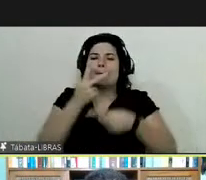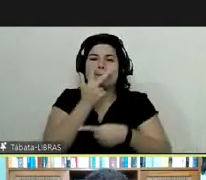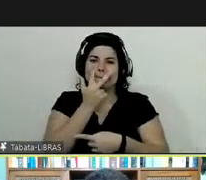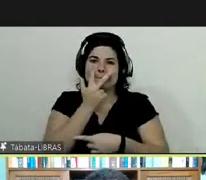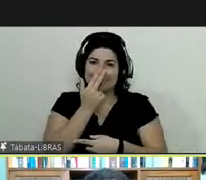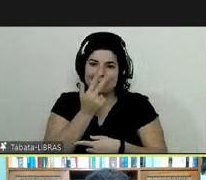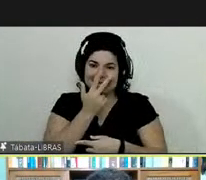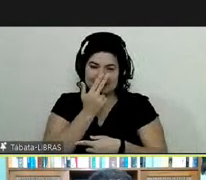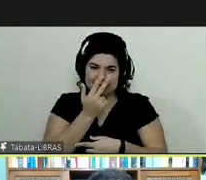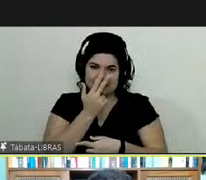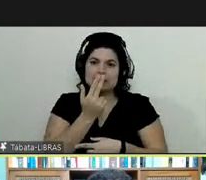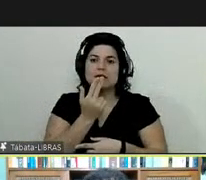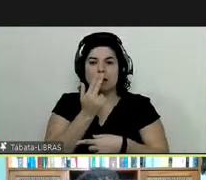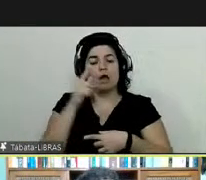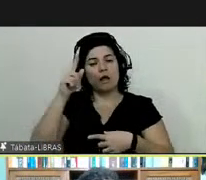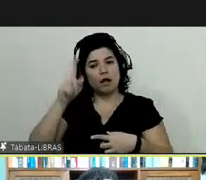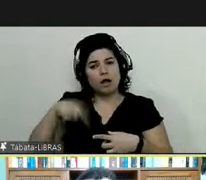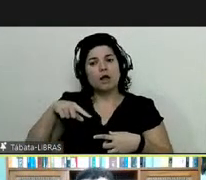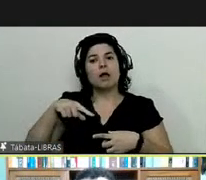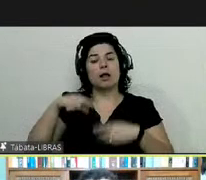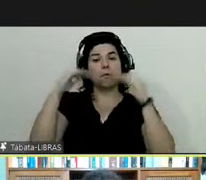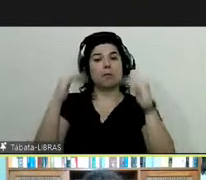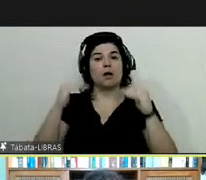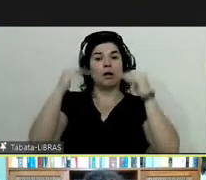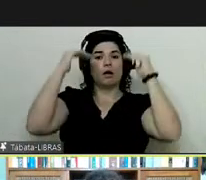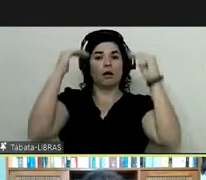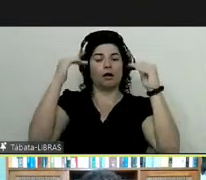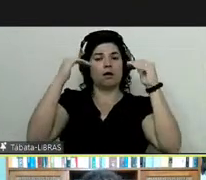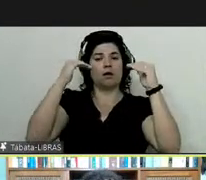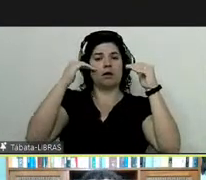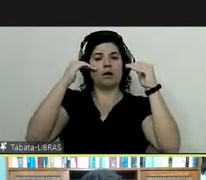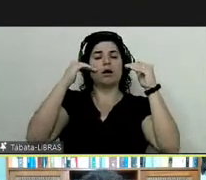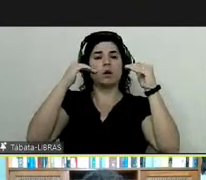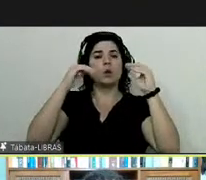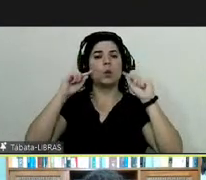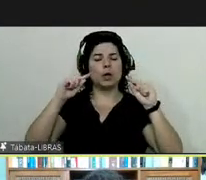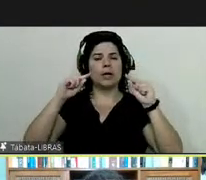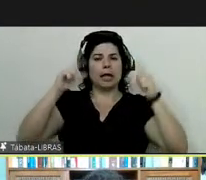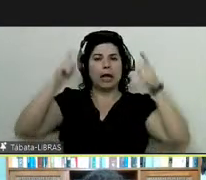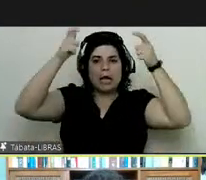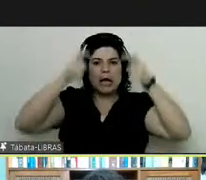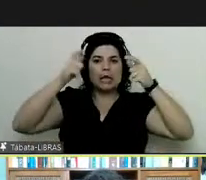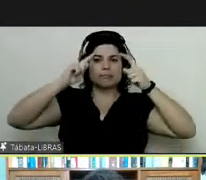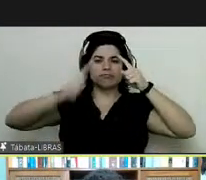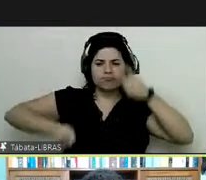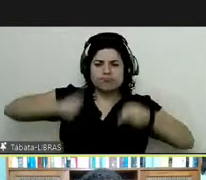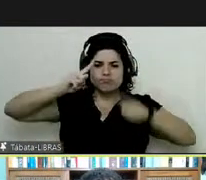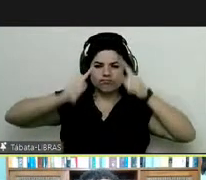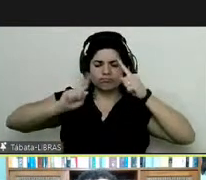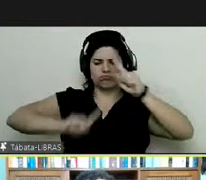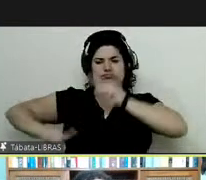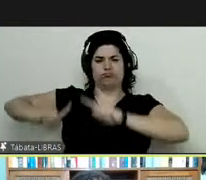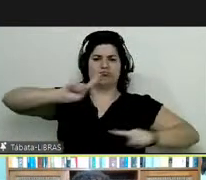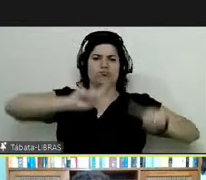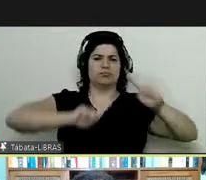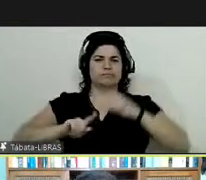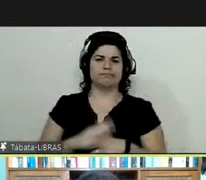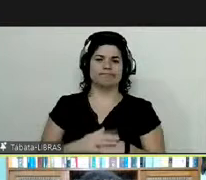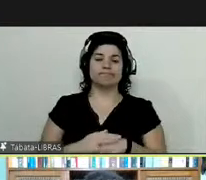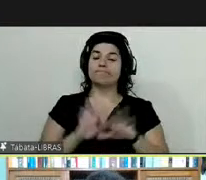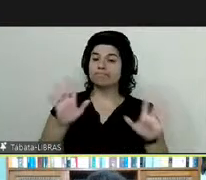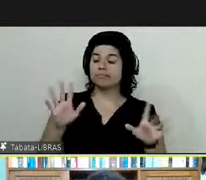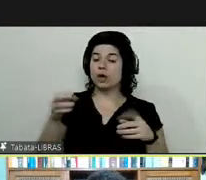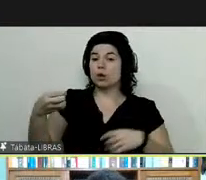pareciam vamos dizer assim a forma senão autoritárias formas fortemente hierárquicas de exercício do Poder a grande novidade